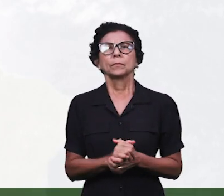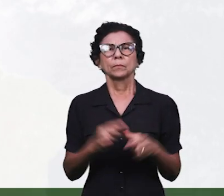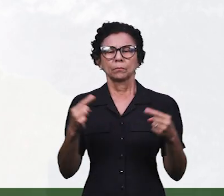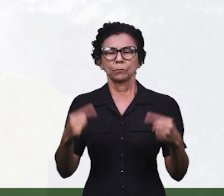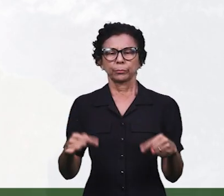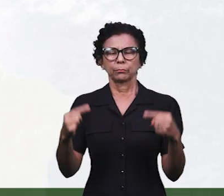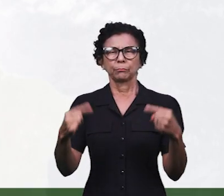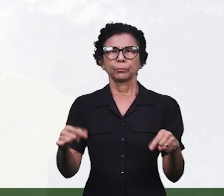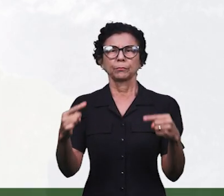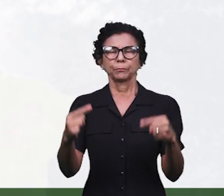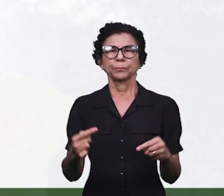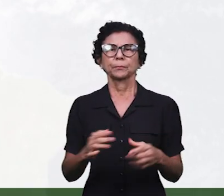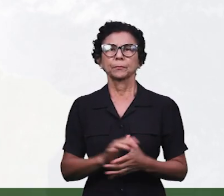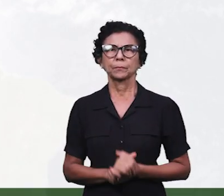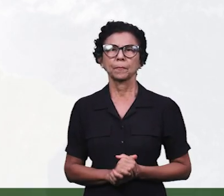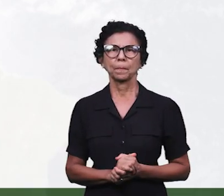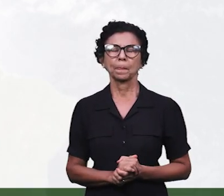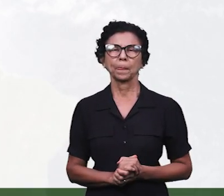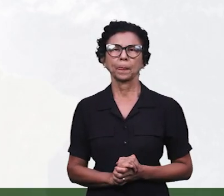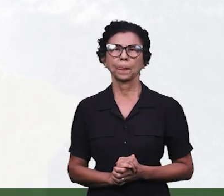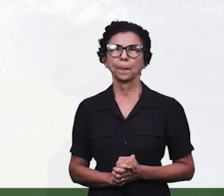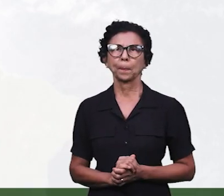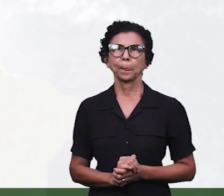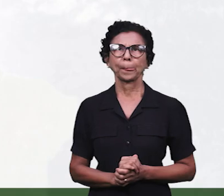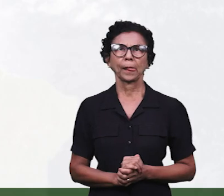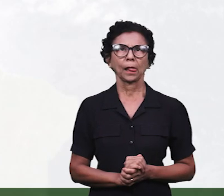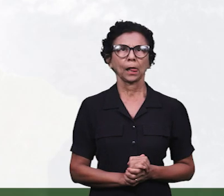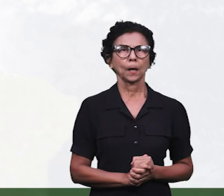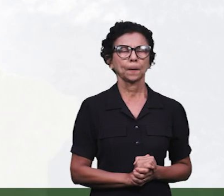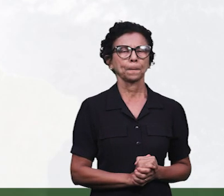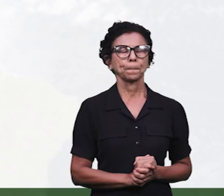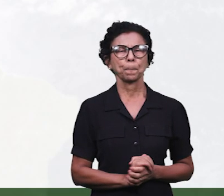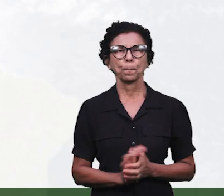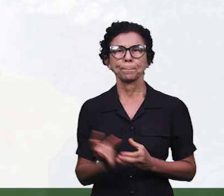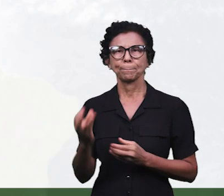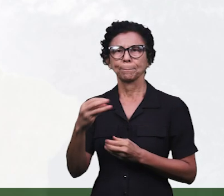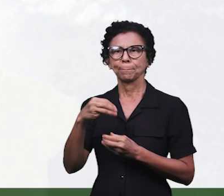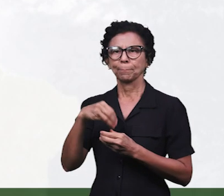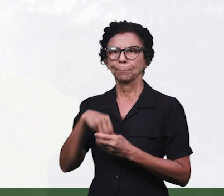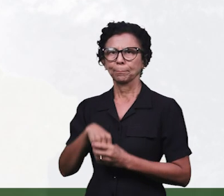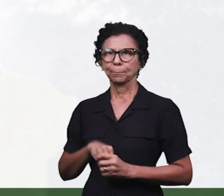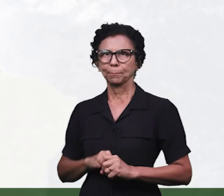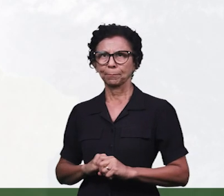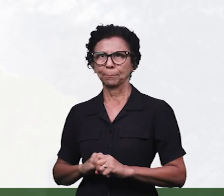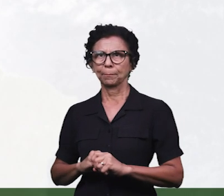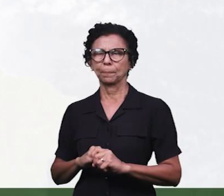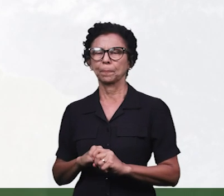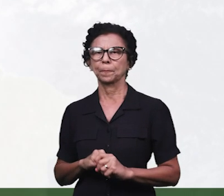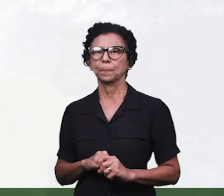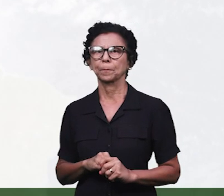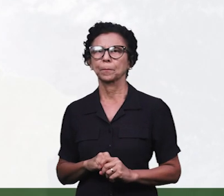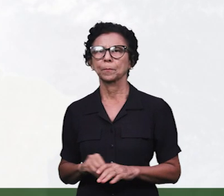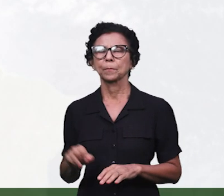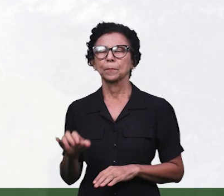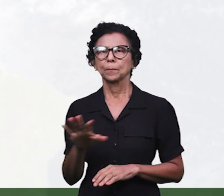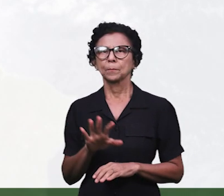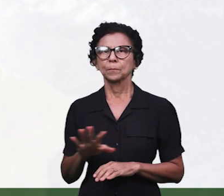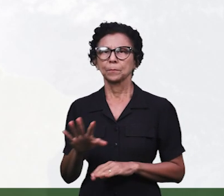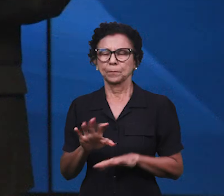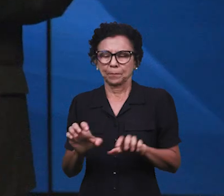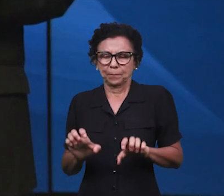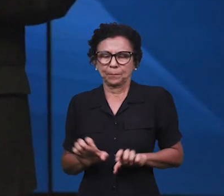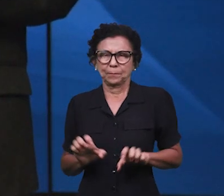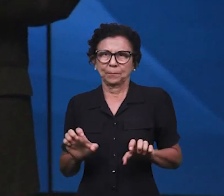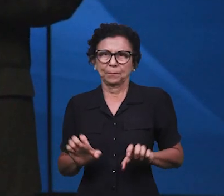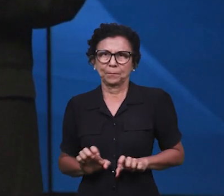oposições internas e externas que se evidenciaram em Esmirna. Agora já é a próxima igreja, que é